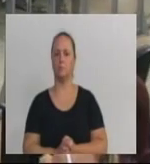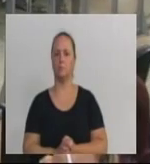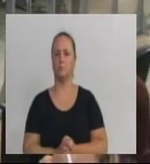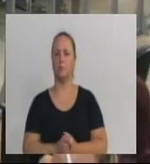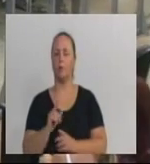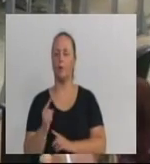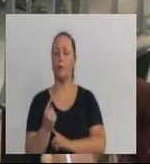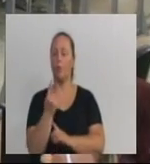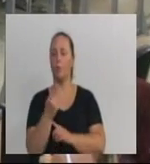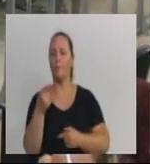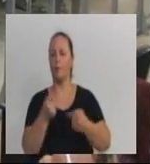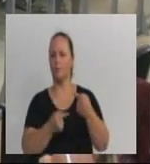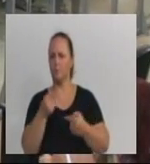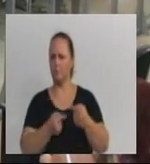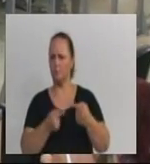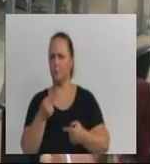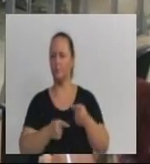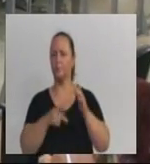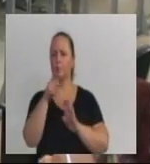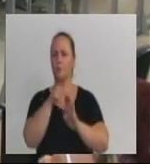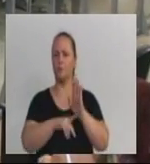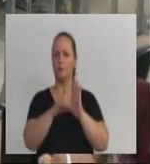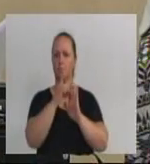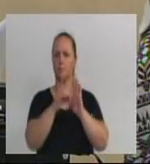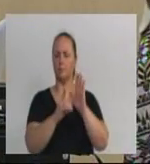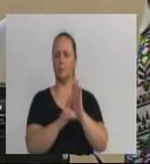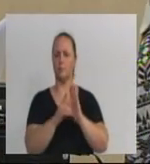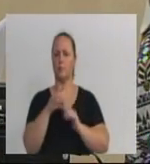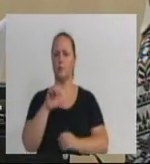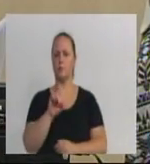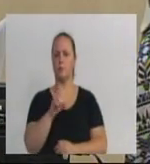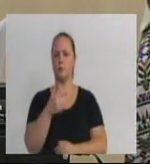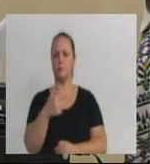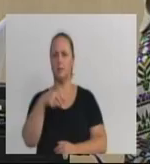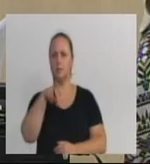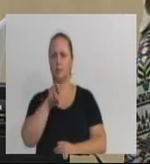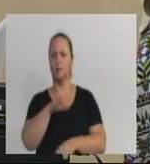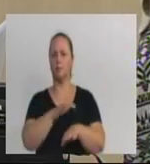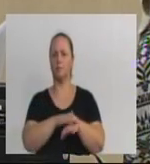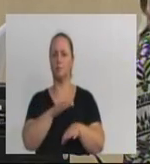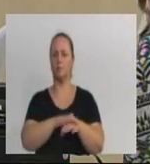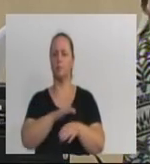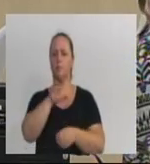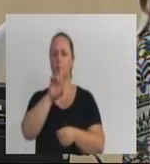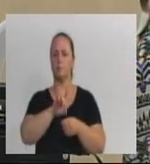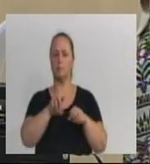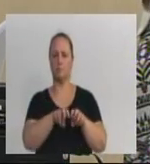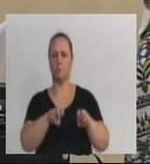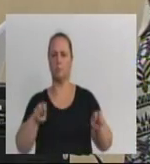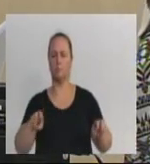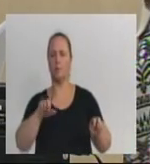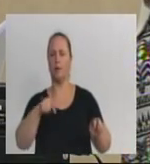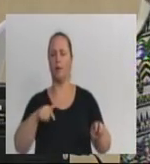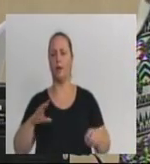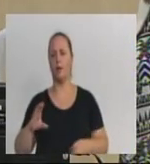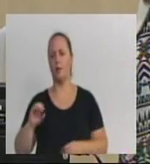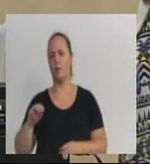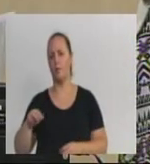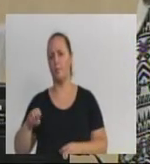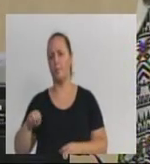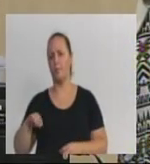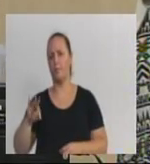Em única discussão e votação, o projeto de decreto legislativo 925, de autoria da mesa diretora, que confere a comenda municipal do mérito